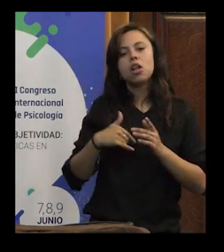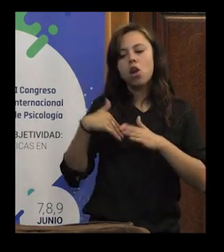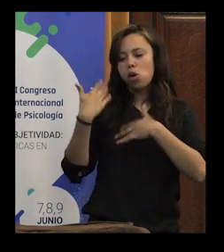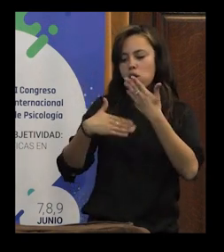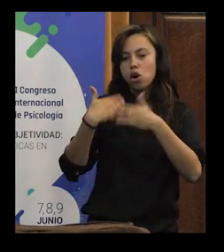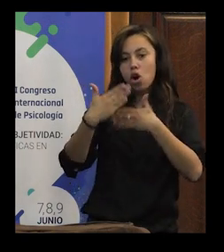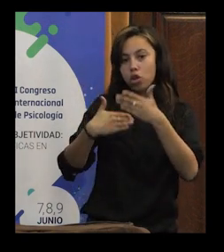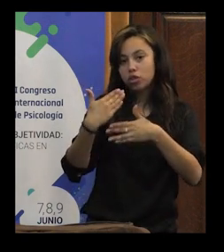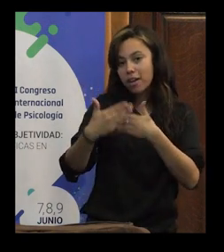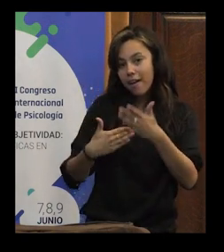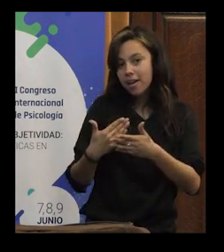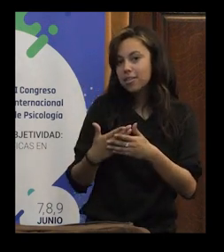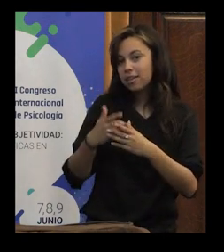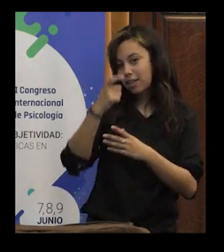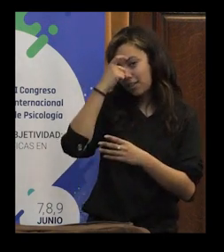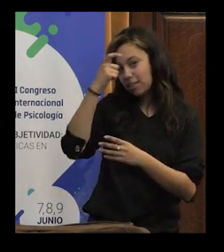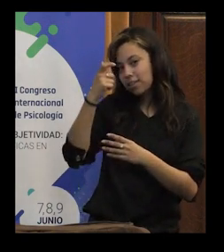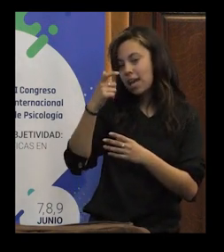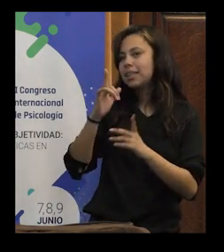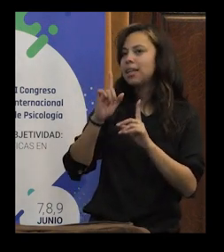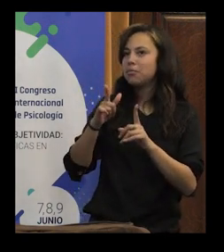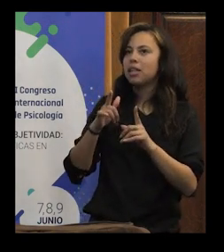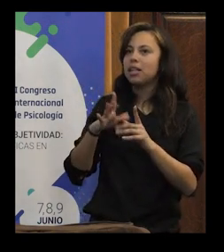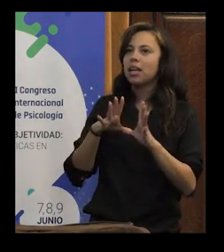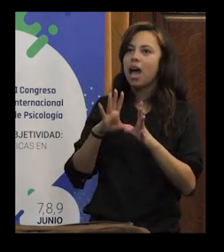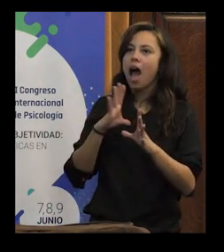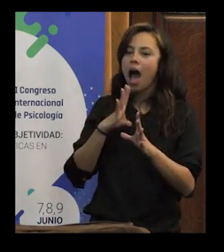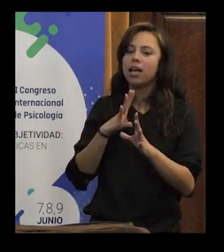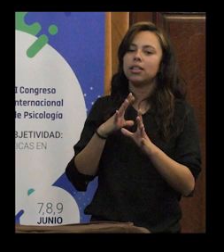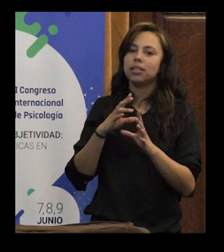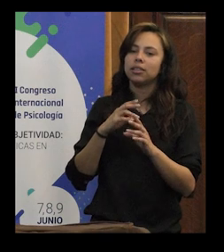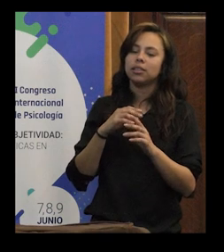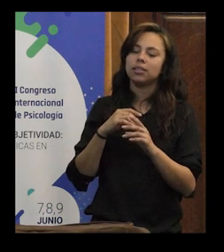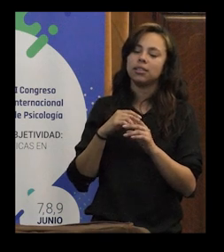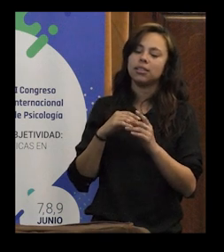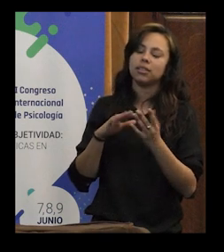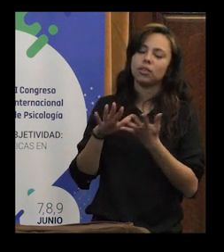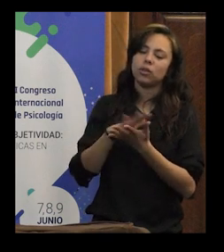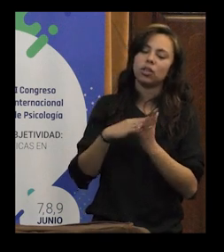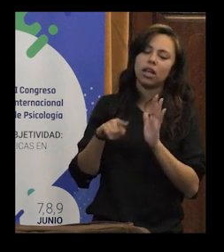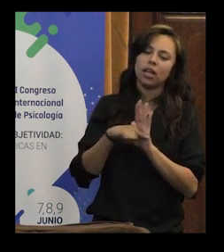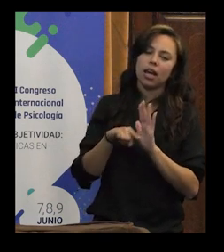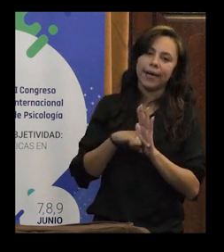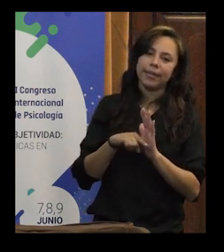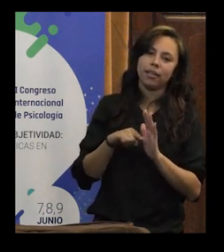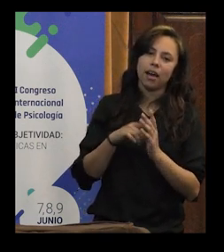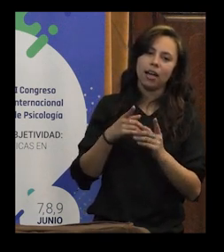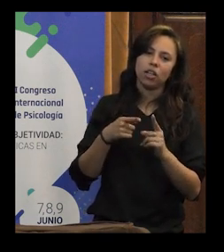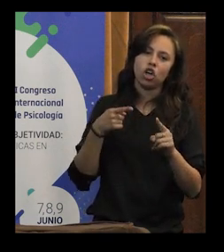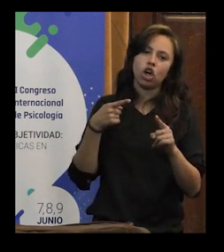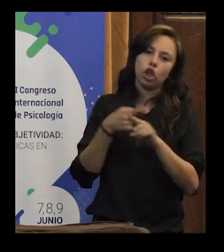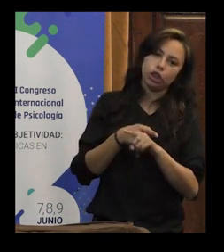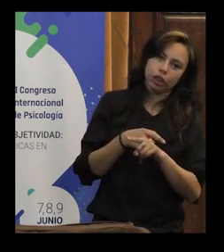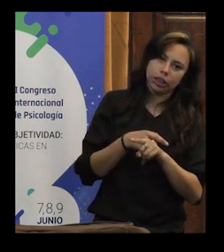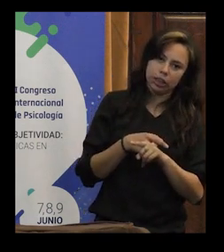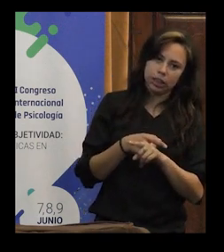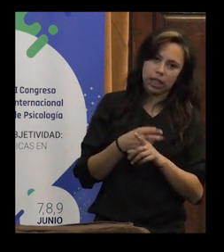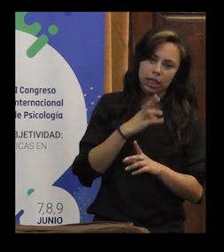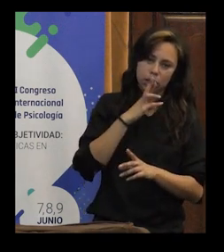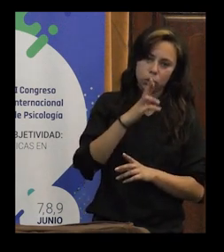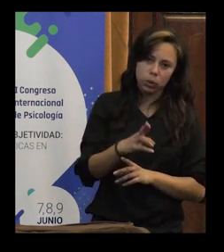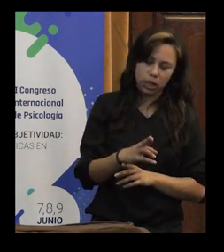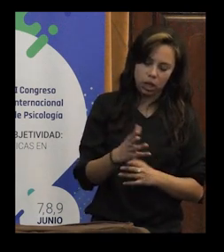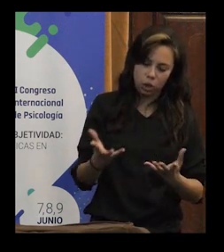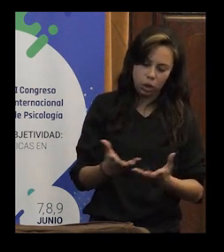traem implicações para os processos de subjetivação, es decir, o surgimento